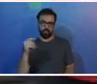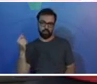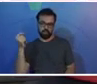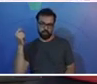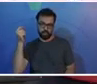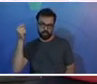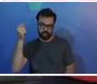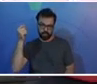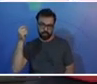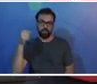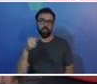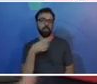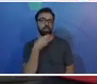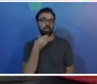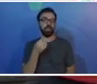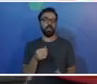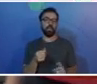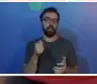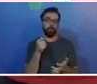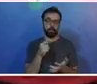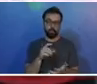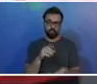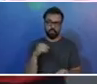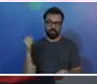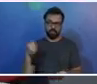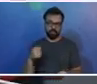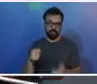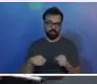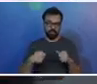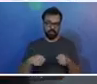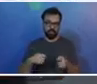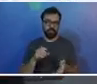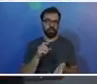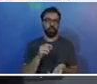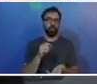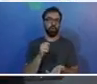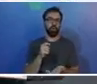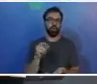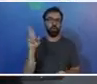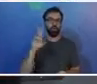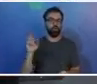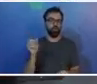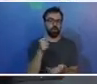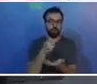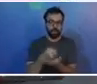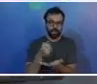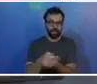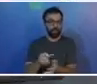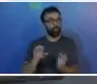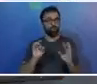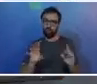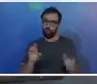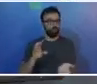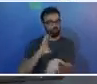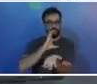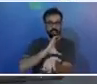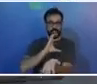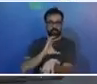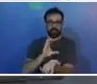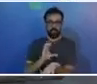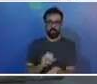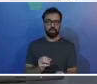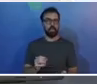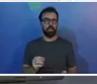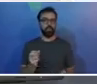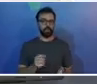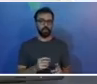sociedade de quanto e de como gastam o dinheiro dos impostos. Professora, então, se o